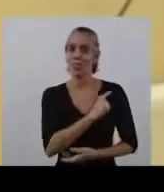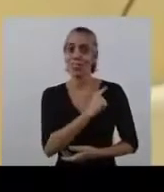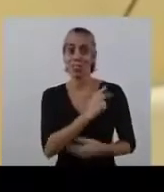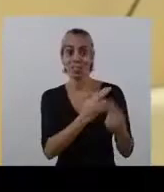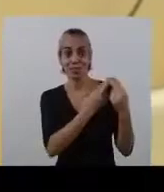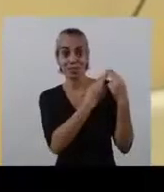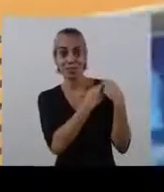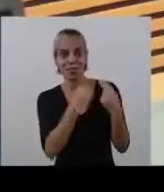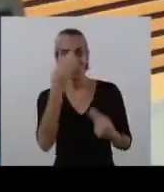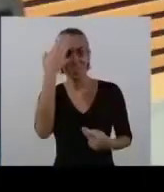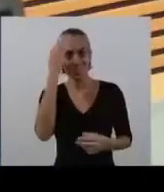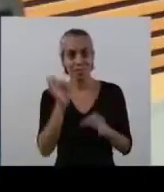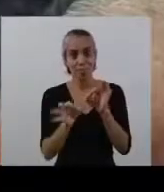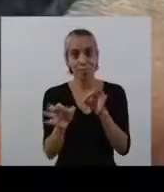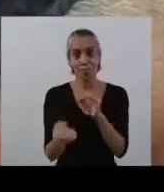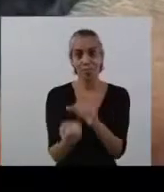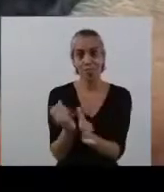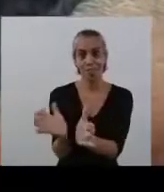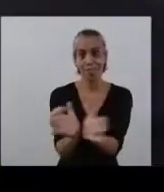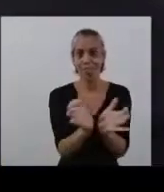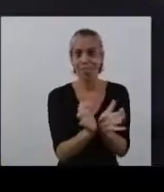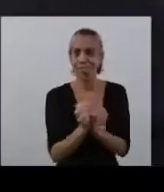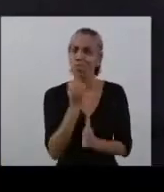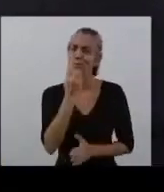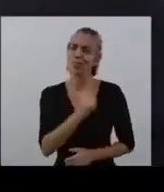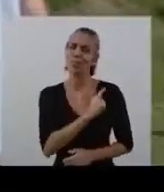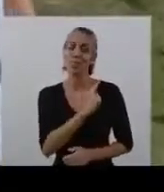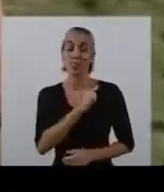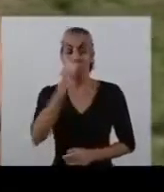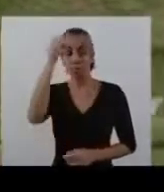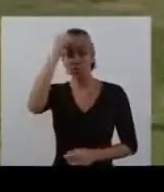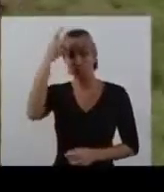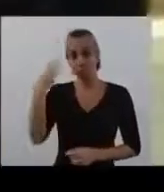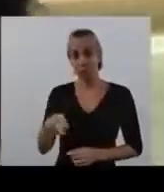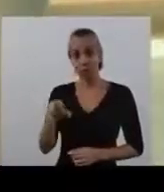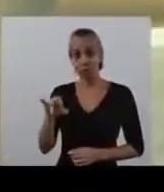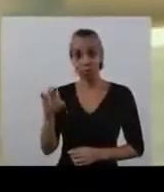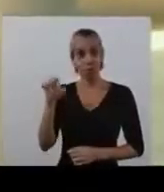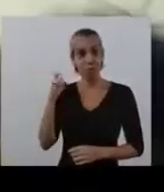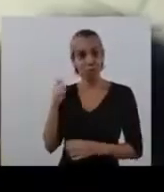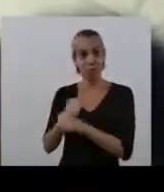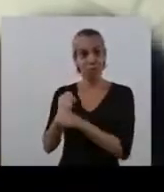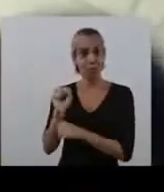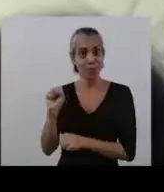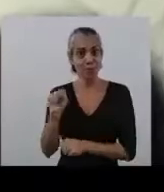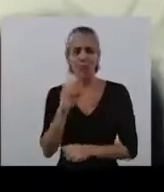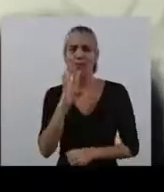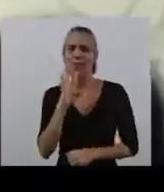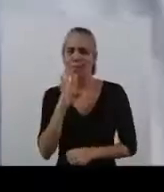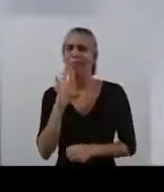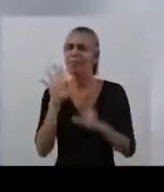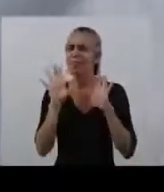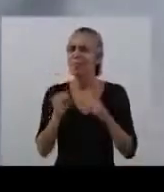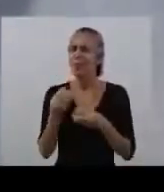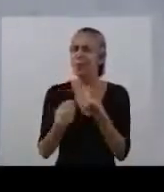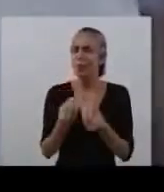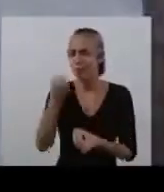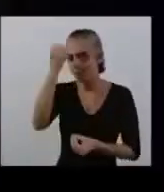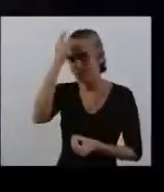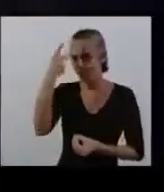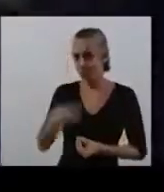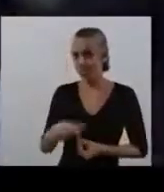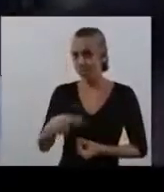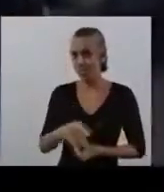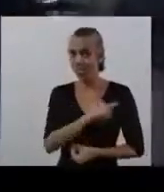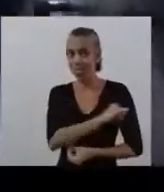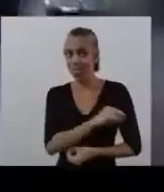gestor, responsável e sabe montar sua equipe. Bom gestor, prefeito do Rio por 8 anos. O Eduardo Paes conhece bem como a prefeitura